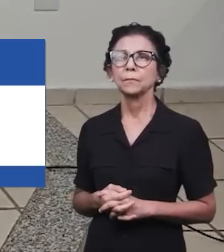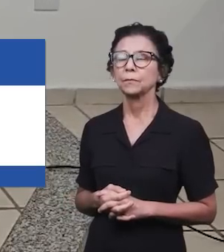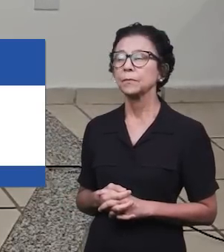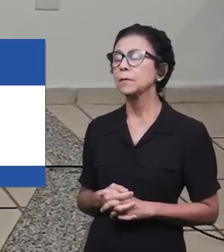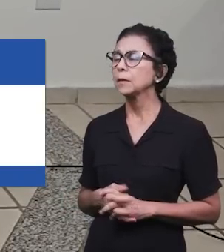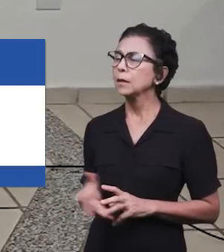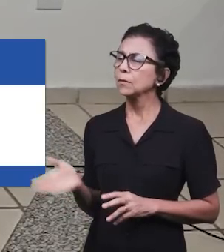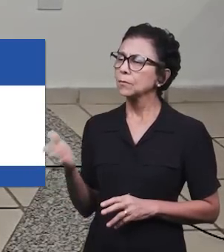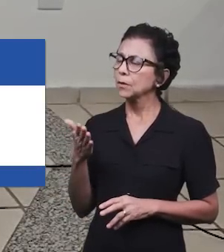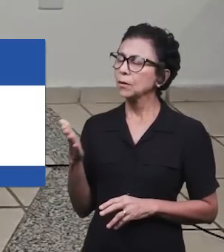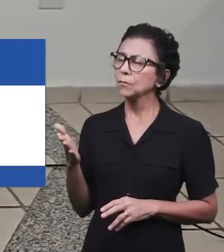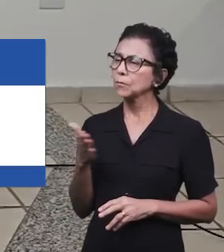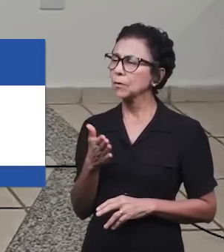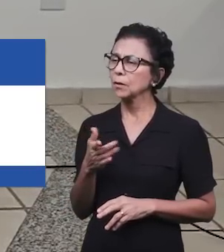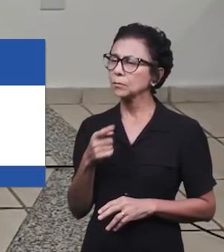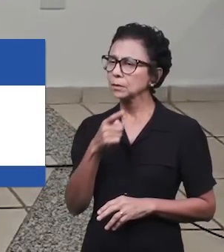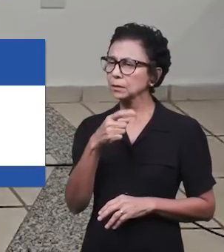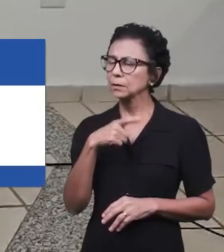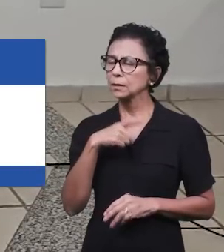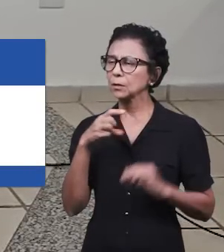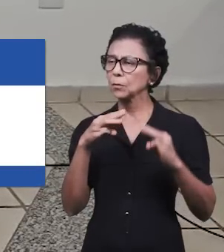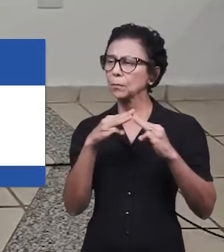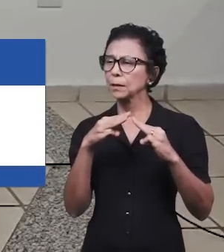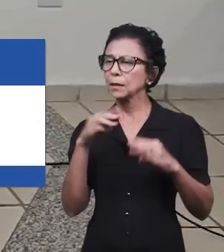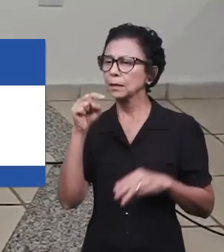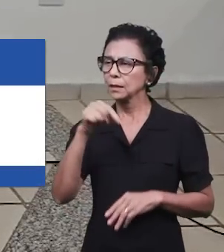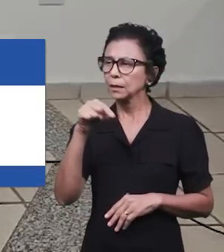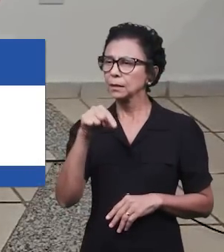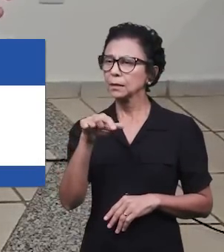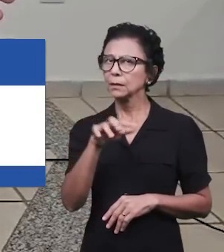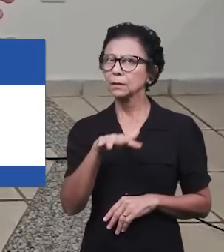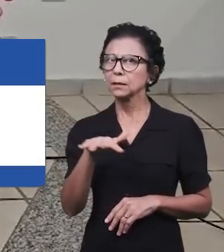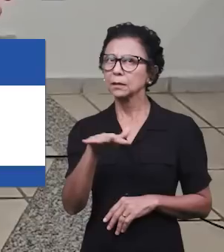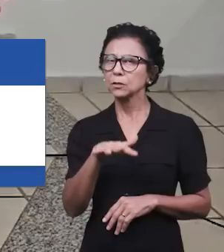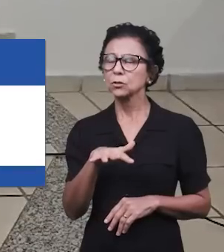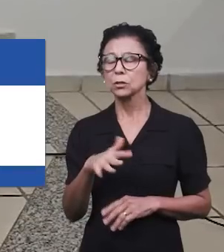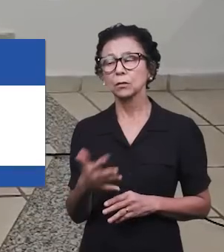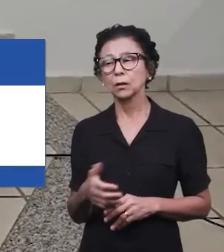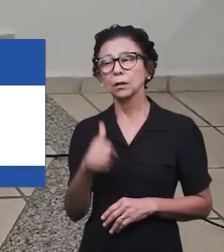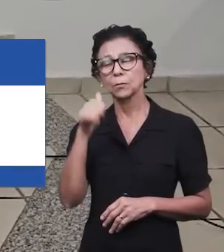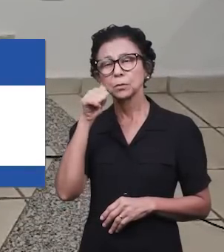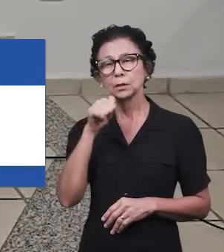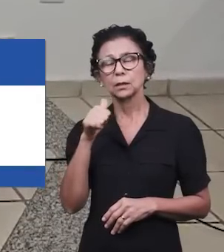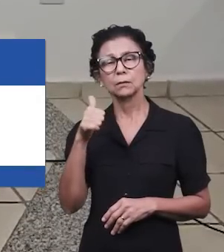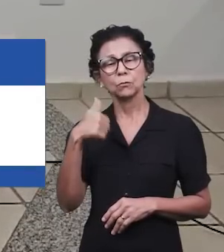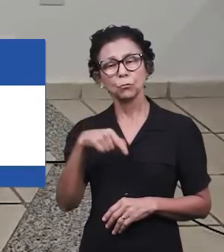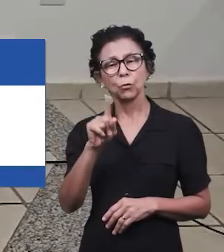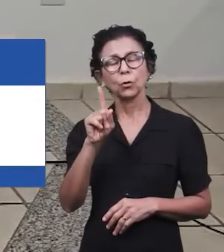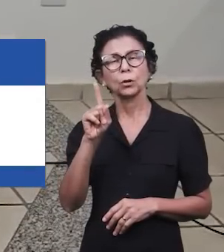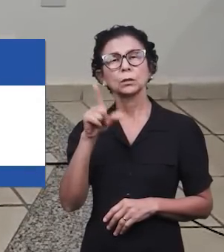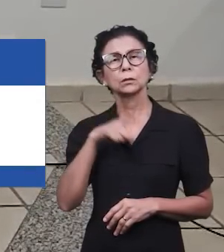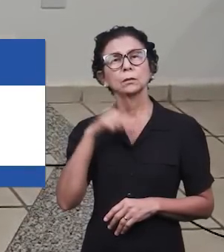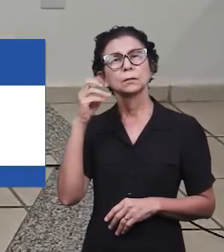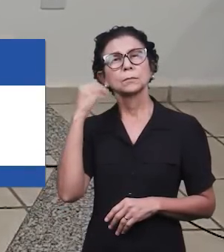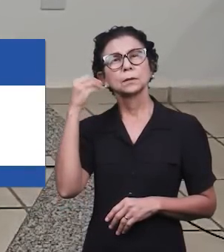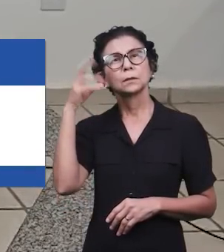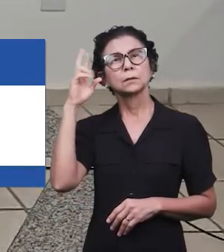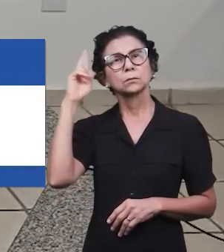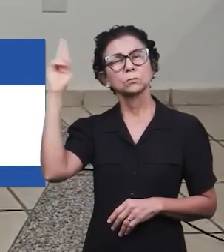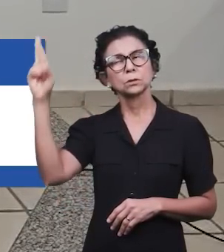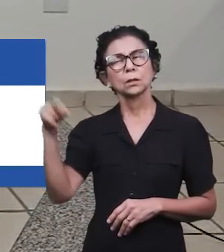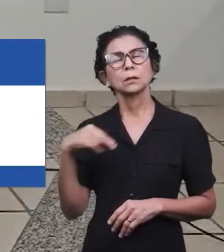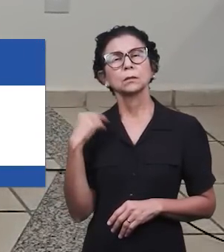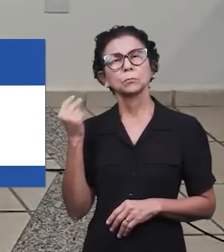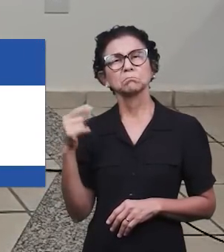Manaim aqui em Porto Alegre. Ela foi no Manaim, teve uma experiência com o Senhor e depois de um tempo, né, se entregou